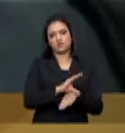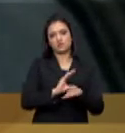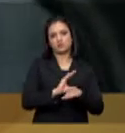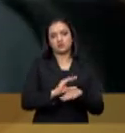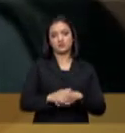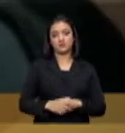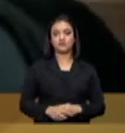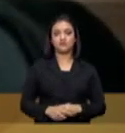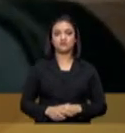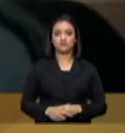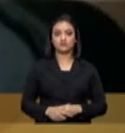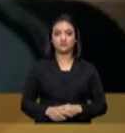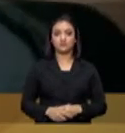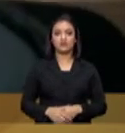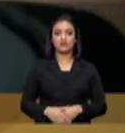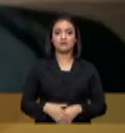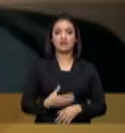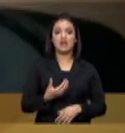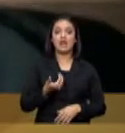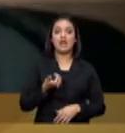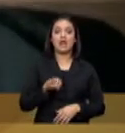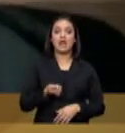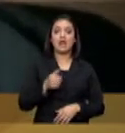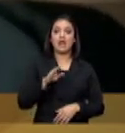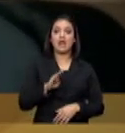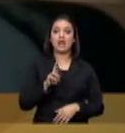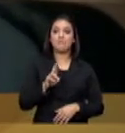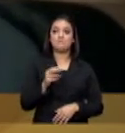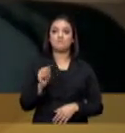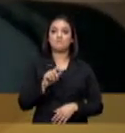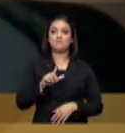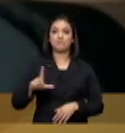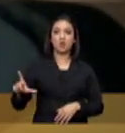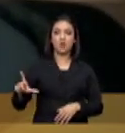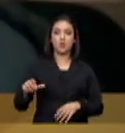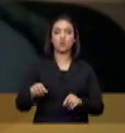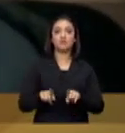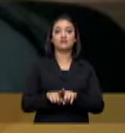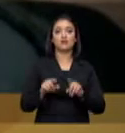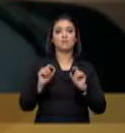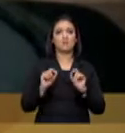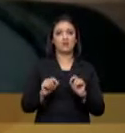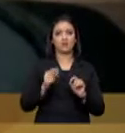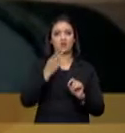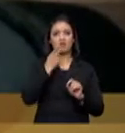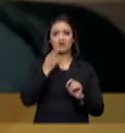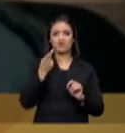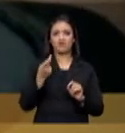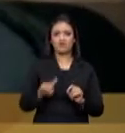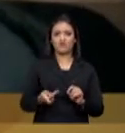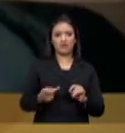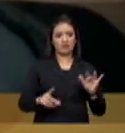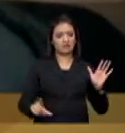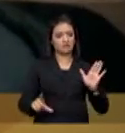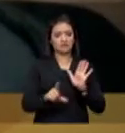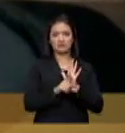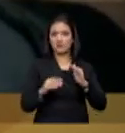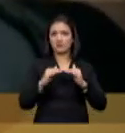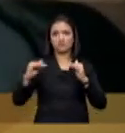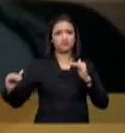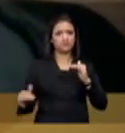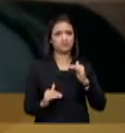constitucionais. A ABRAL, a seu turno, também ataca a desproporcionalidade da